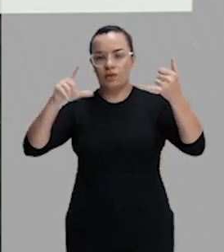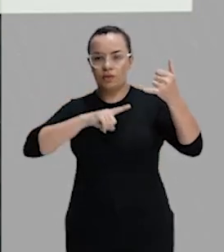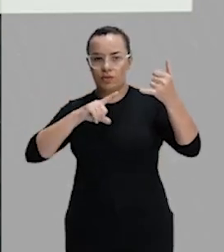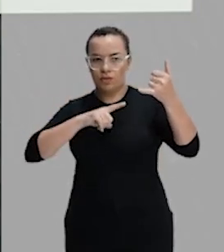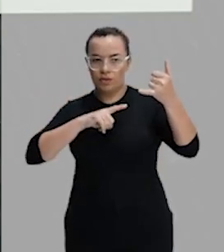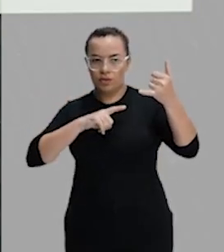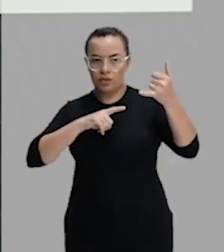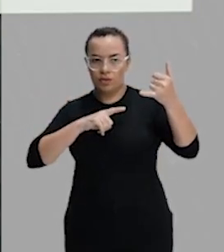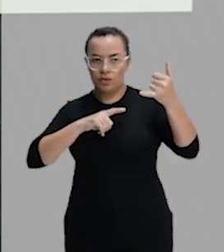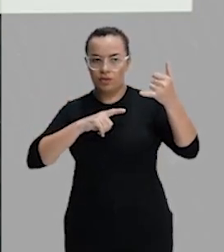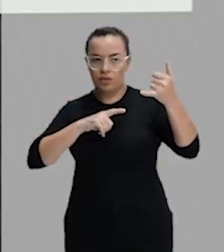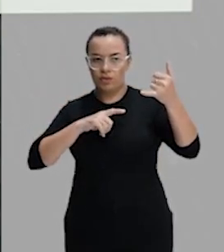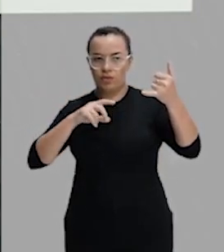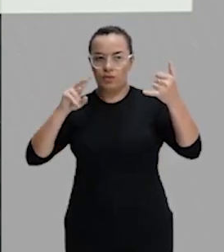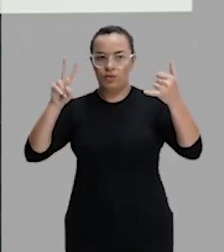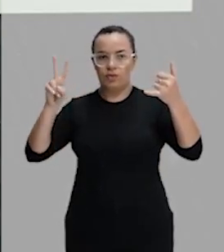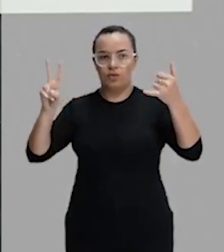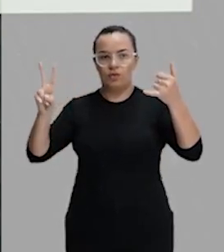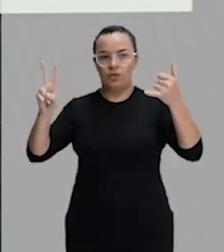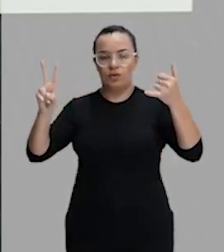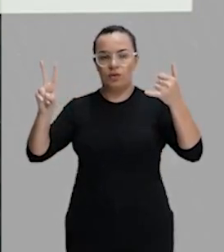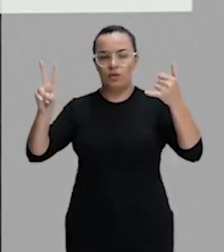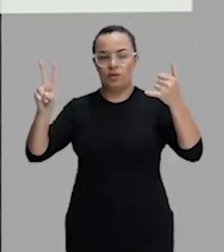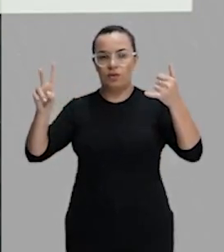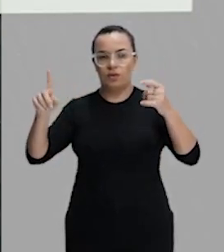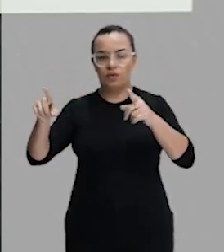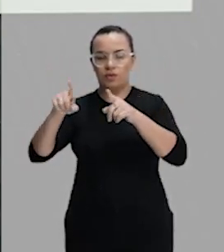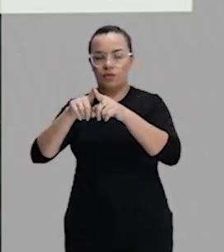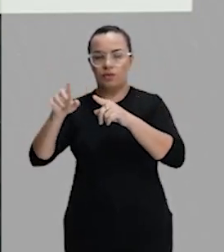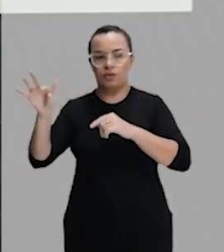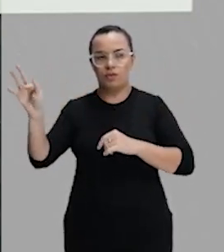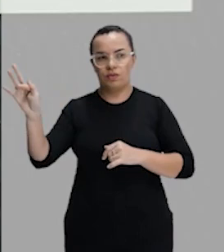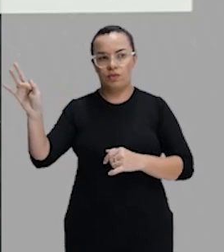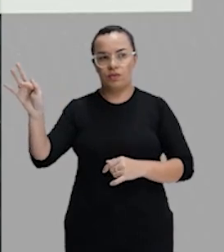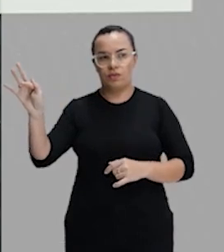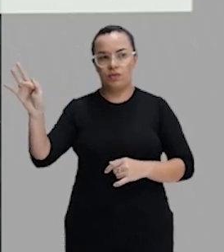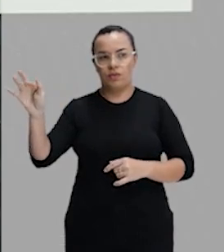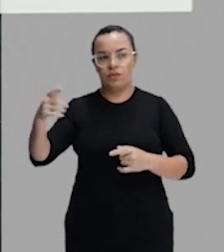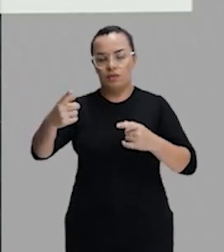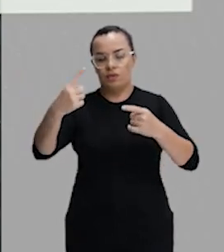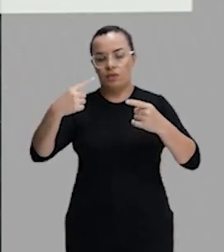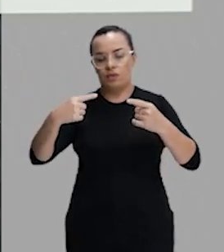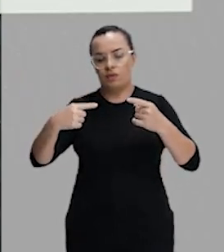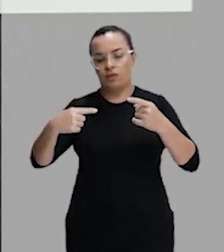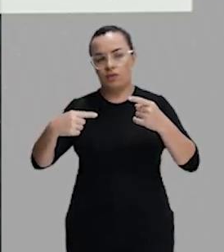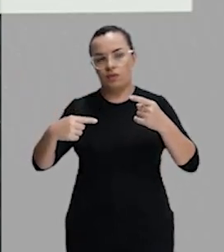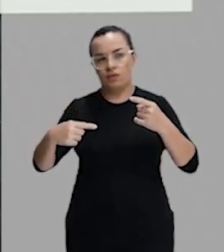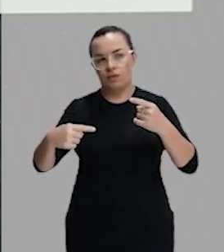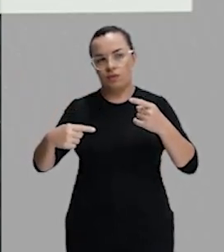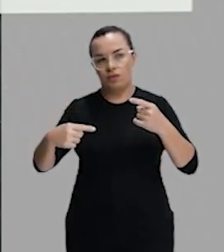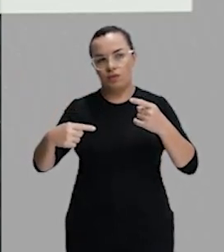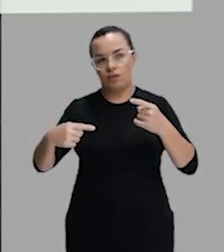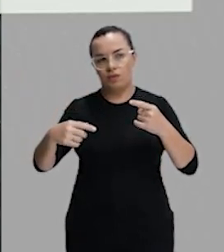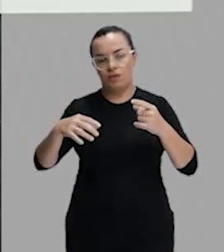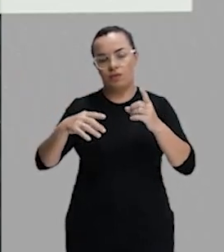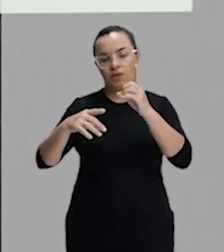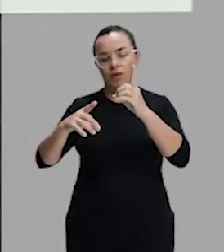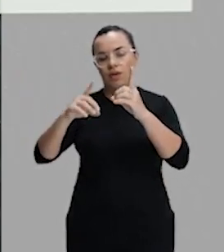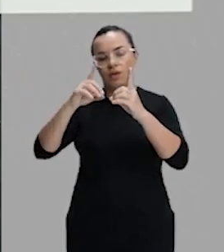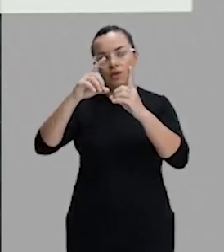tem a diretriz. A distância entre esse vértice, entre essa distância entre o